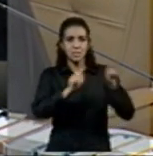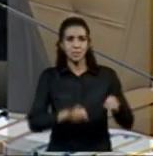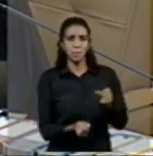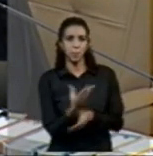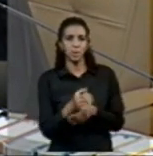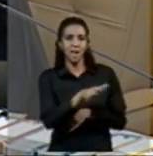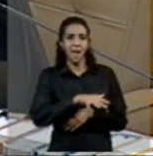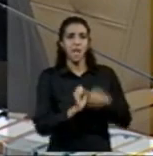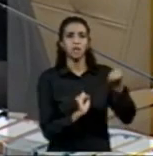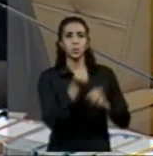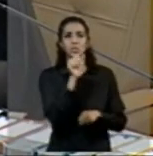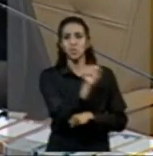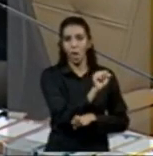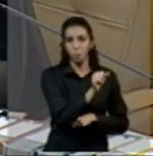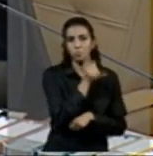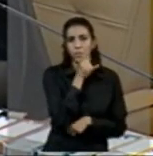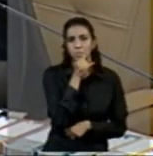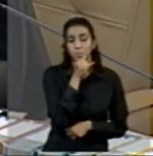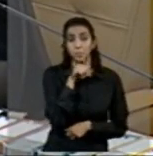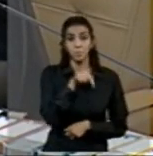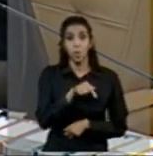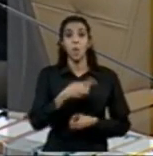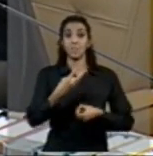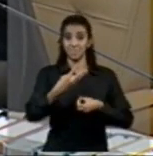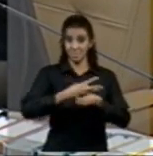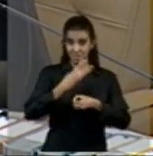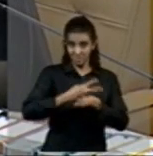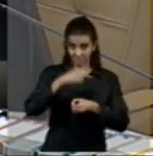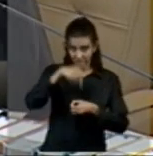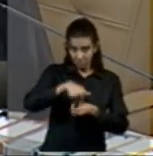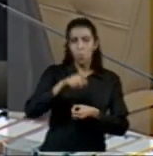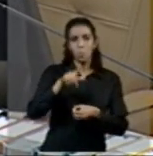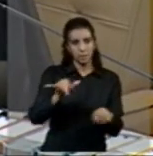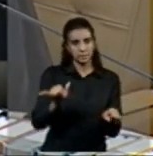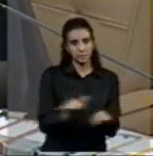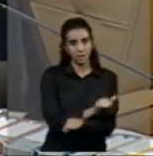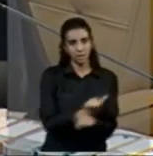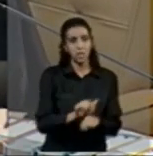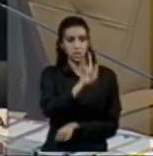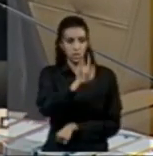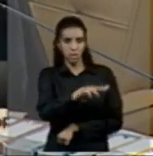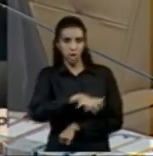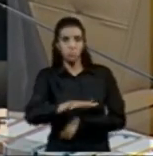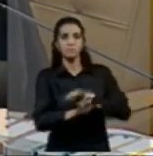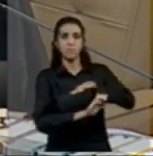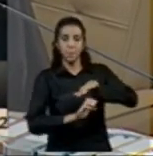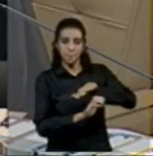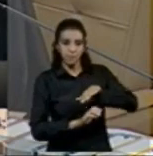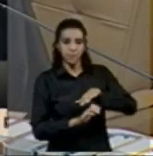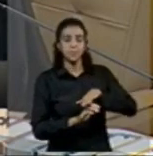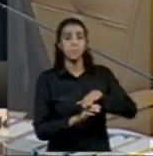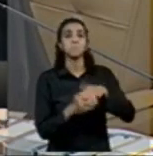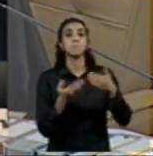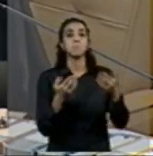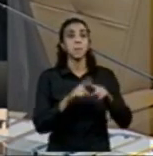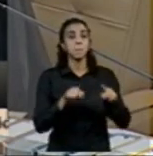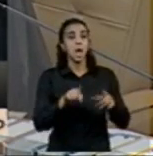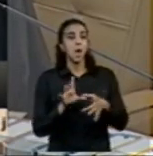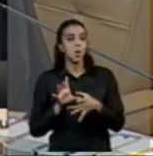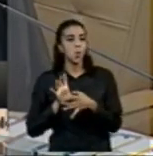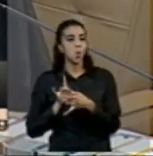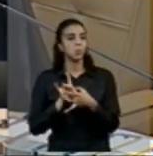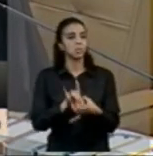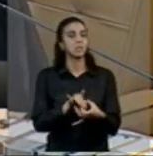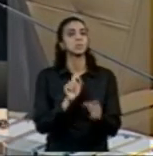indústria automobilística. A terceirização, portanto, enquanto estratégia de gestão empresarial, surge em um contexto de